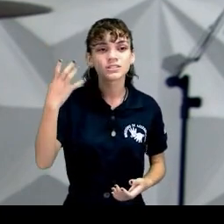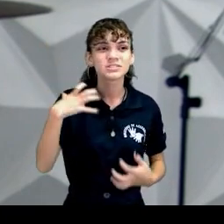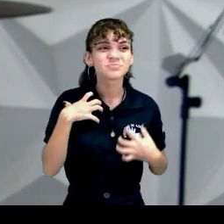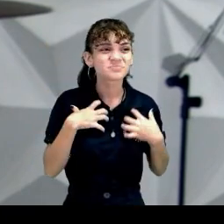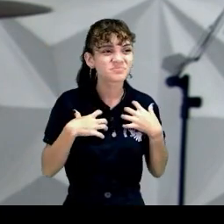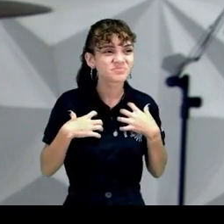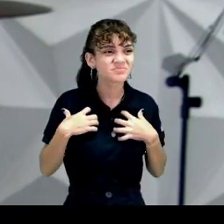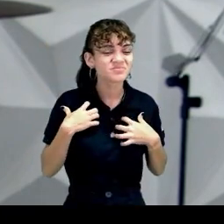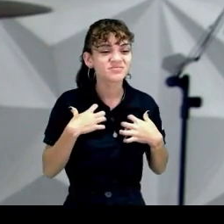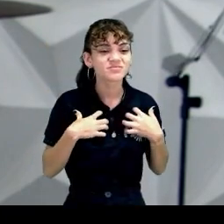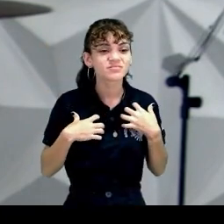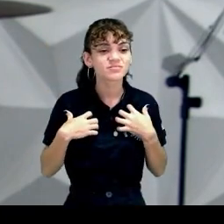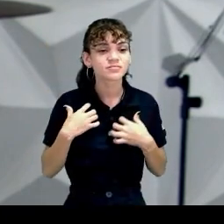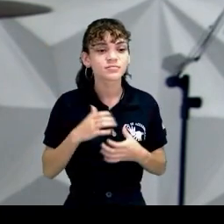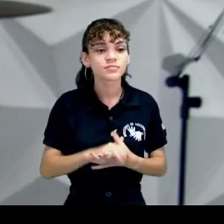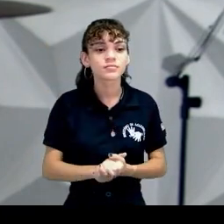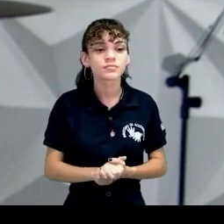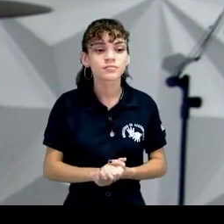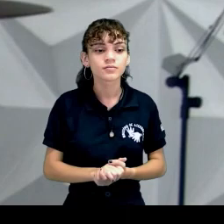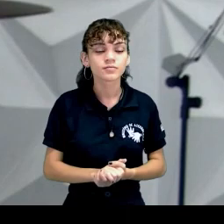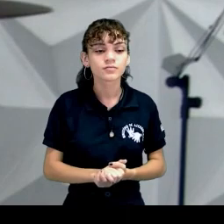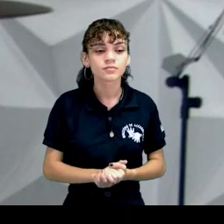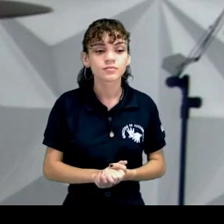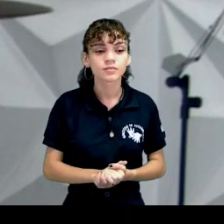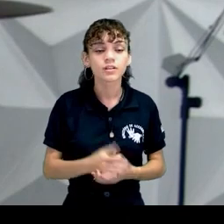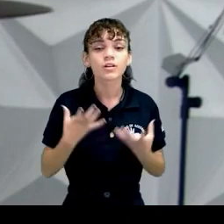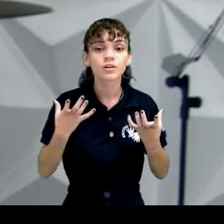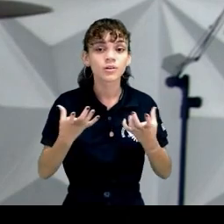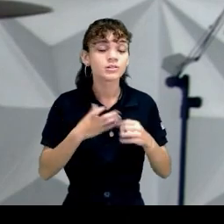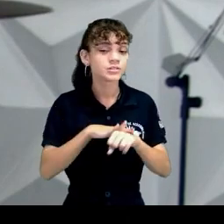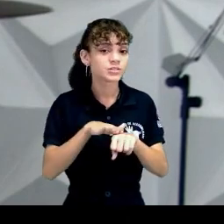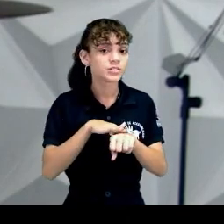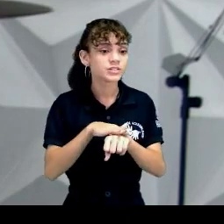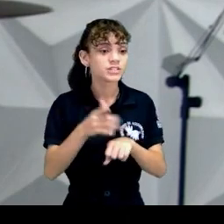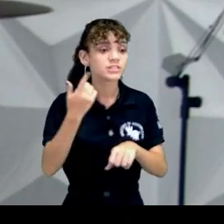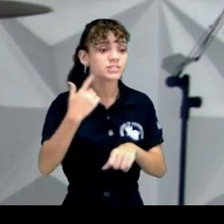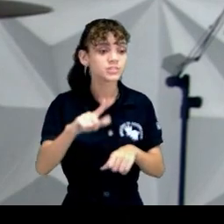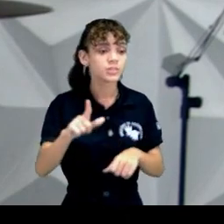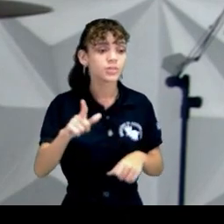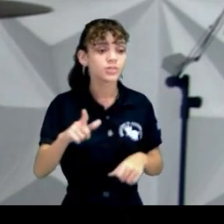estão chegando na igreja, se batizando, naquele momento de lua de mel,